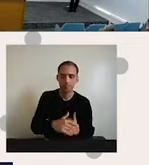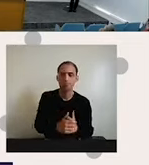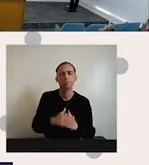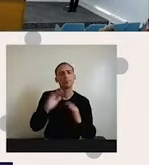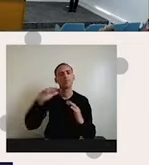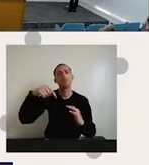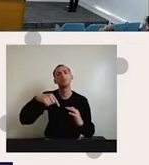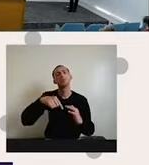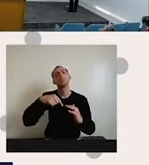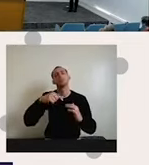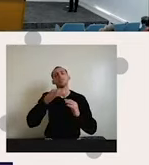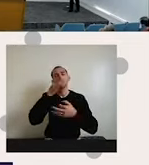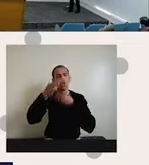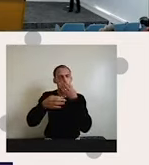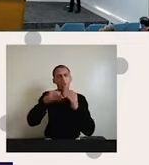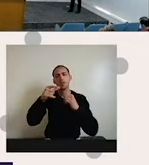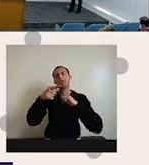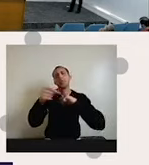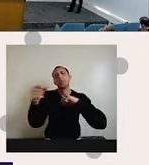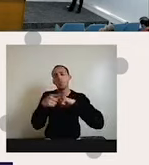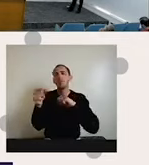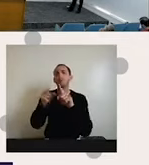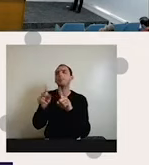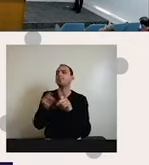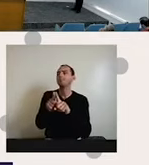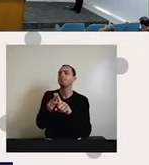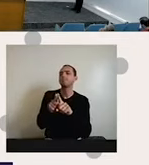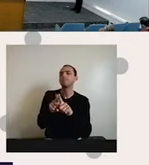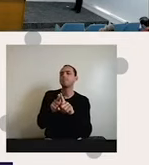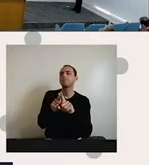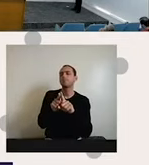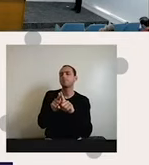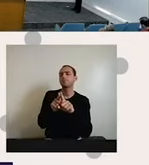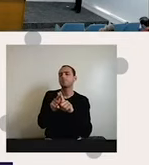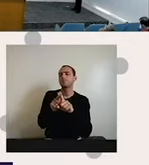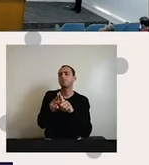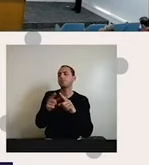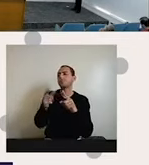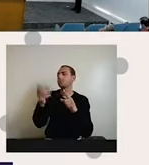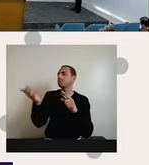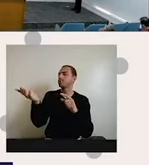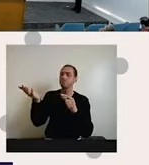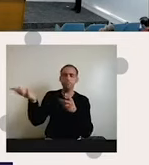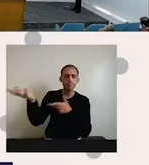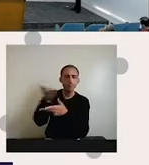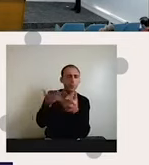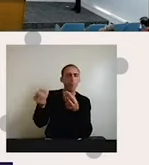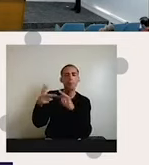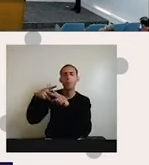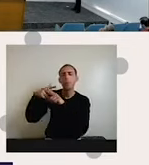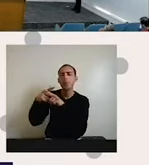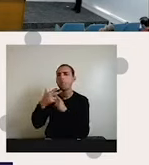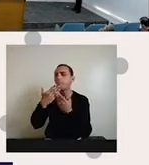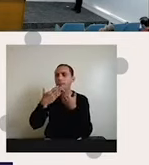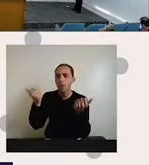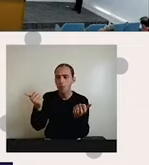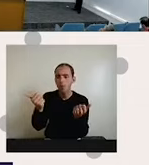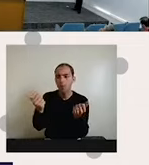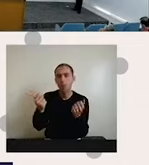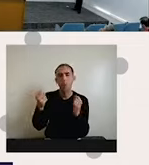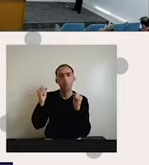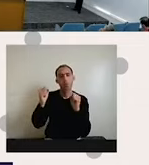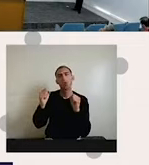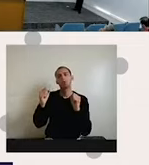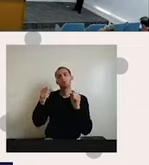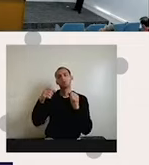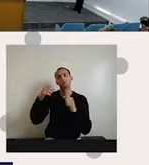as ferramentas que são utilizadas pela Previdência, se elas estão realmente fazendo a justiça para os casos. Para finalizar, lembrar sempre